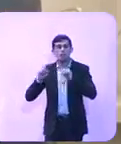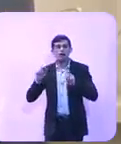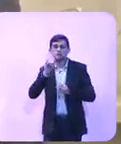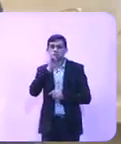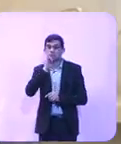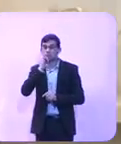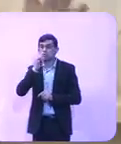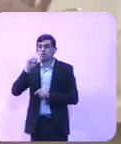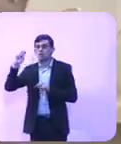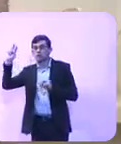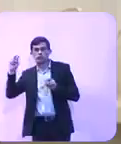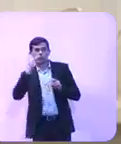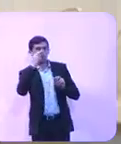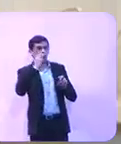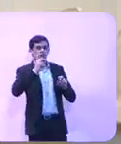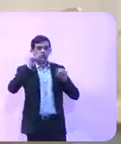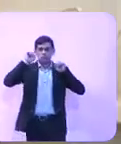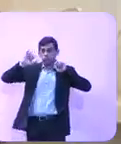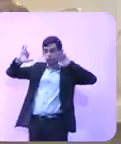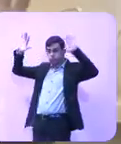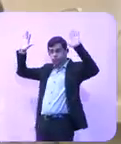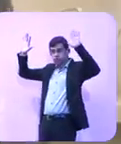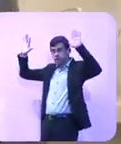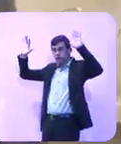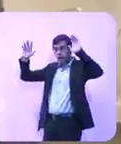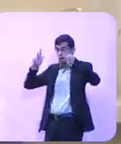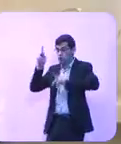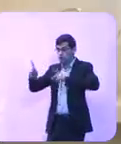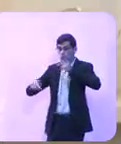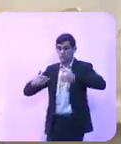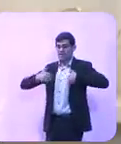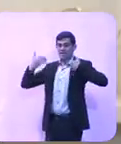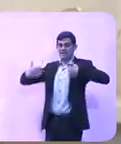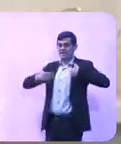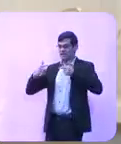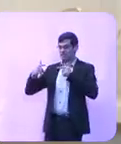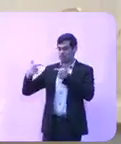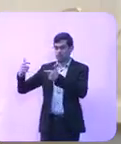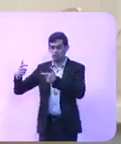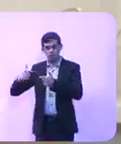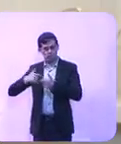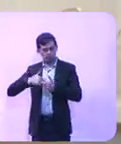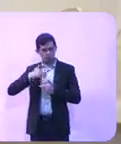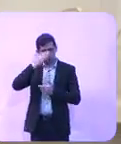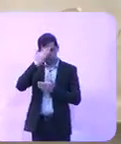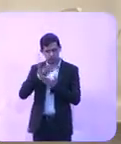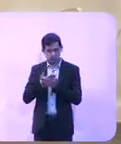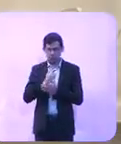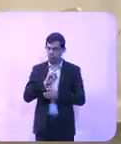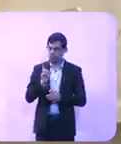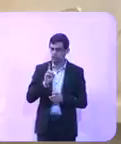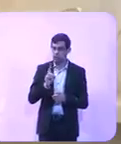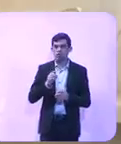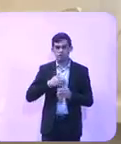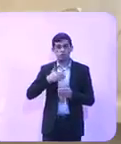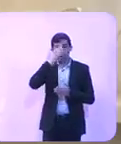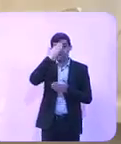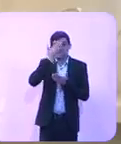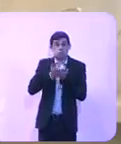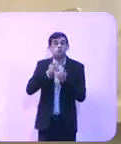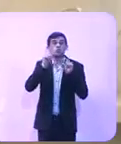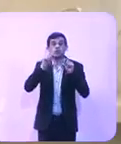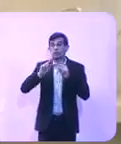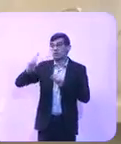mãos de Moisés levantadas, então eles se animavam mais. Eu não creio, eu creio que havia alguma